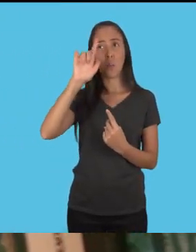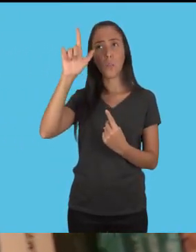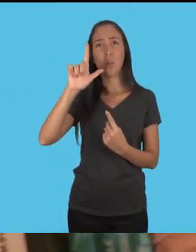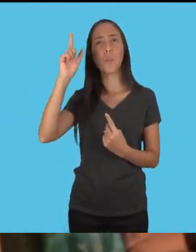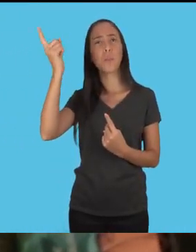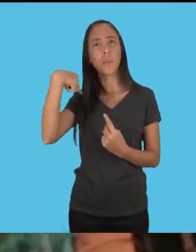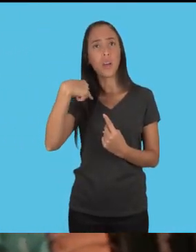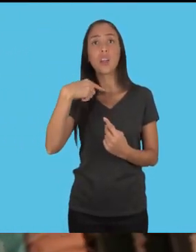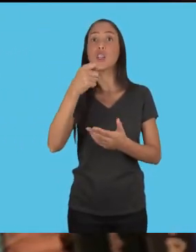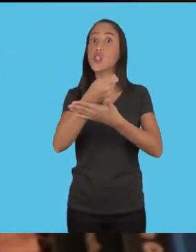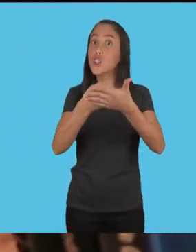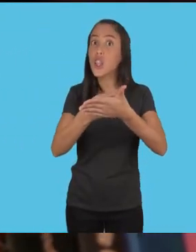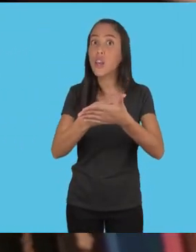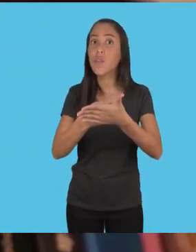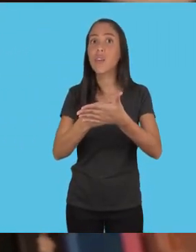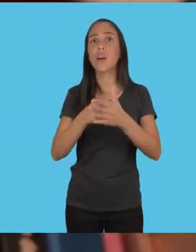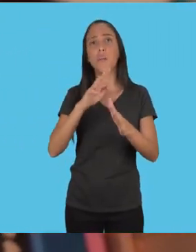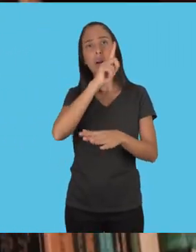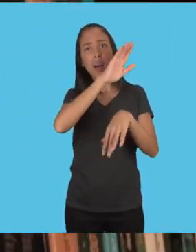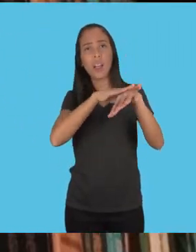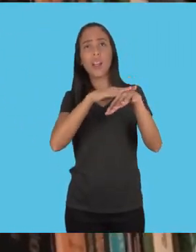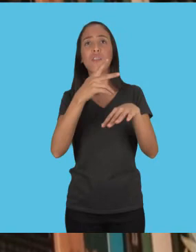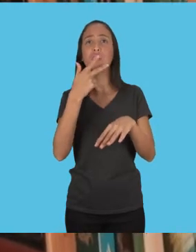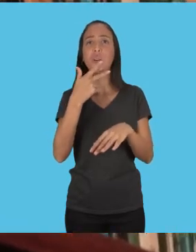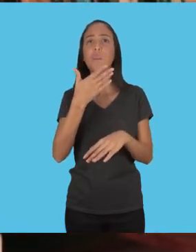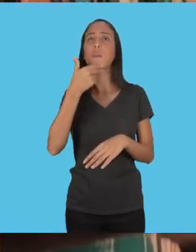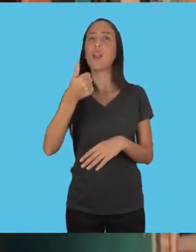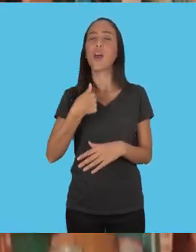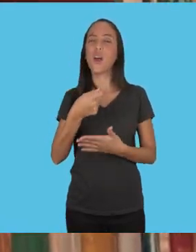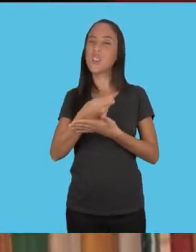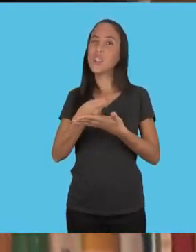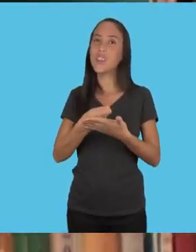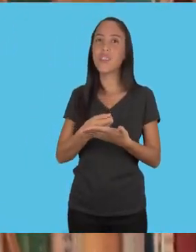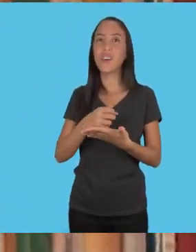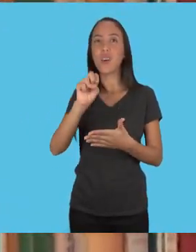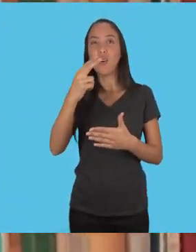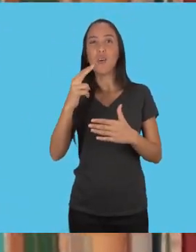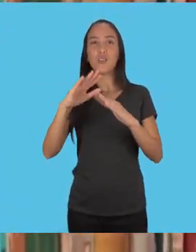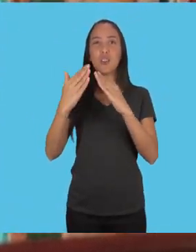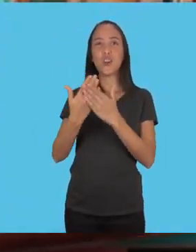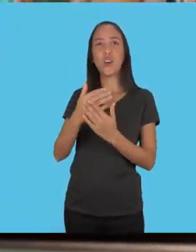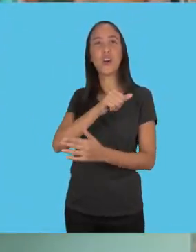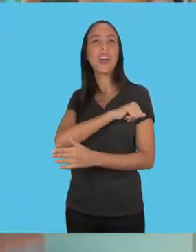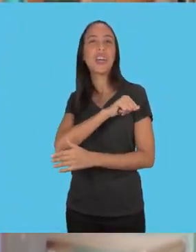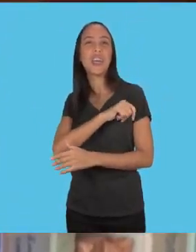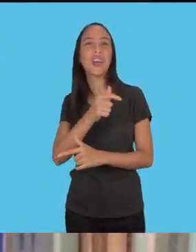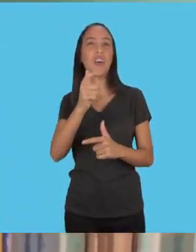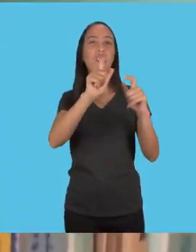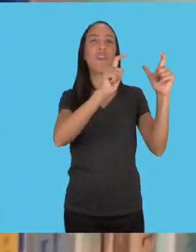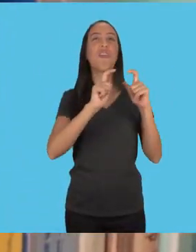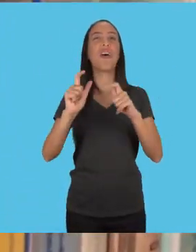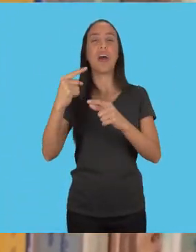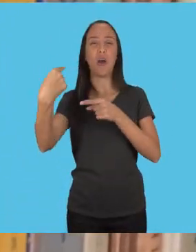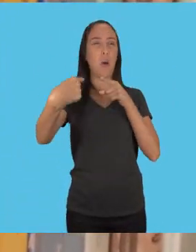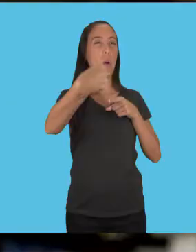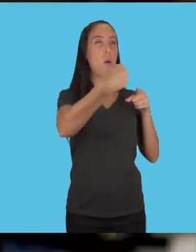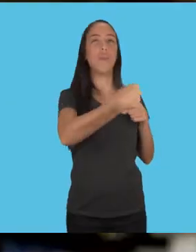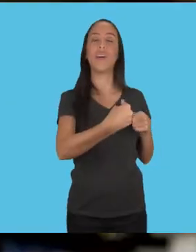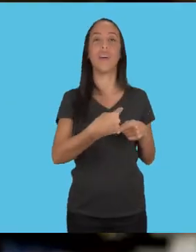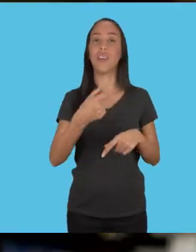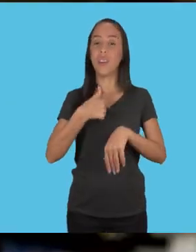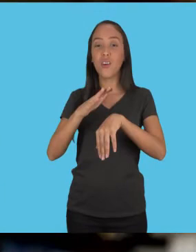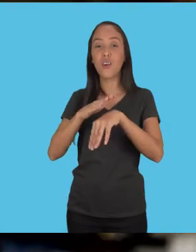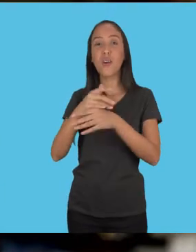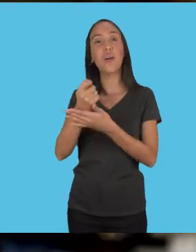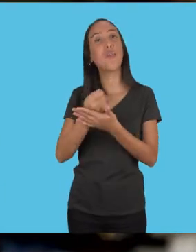previa que eu escrevesse, do que os outros das outras escolas do Rio, daqui e de lá, e ficasse escrevendo, competindo com ele. O